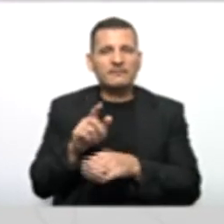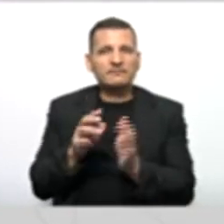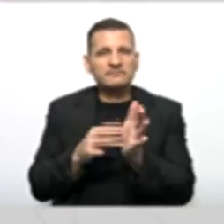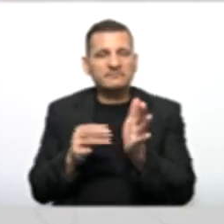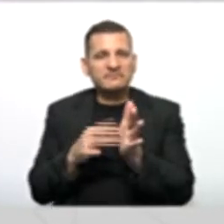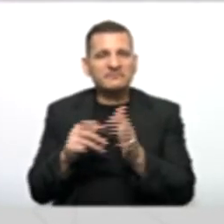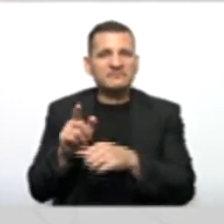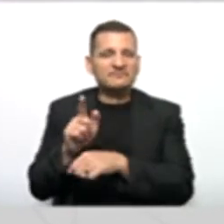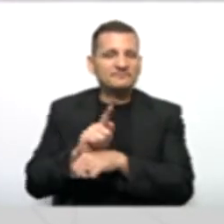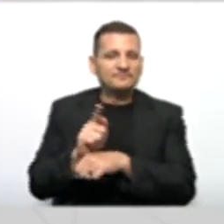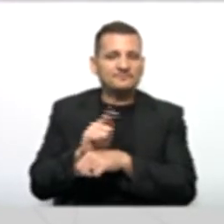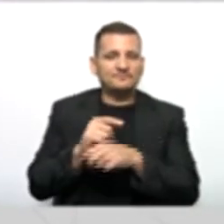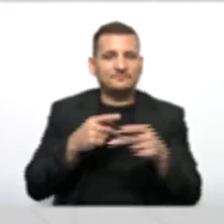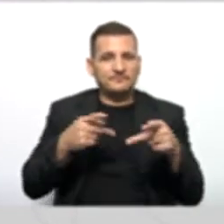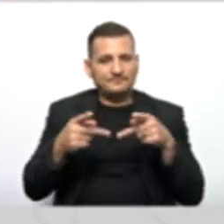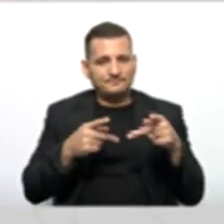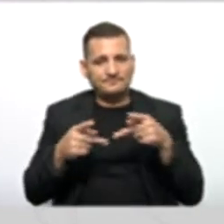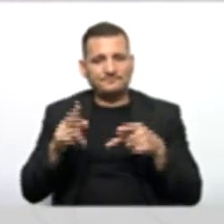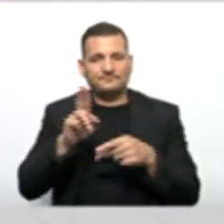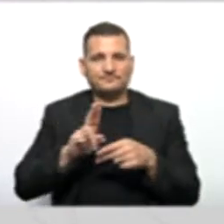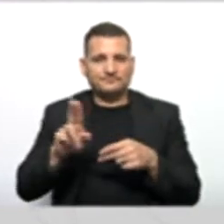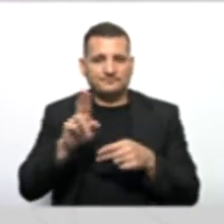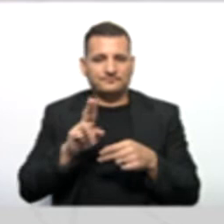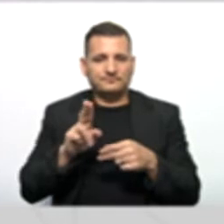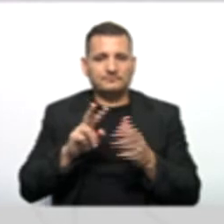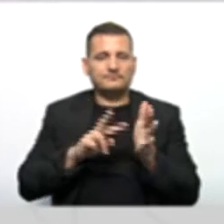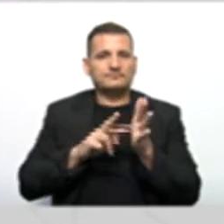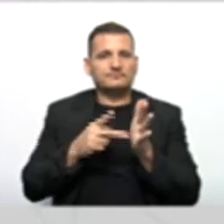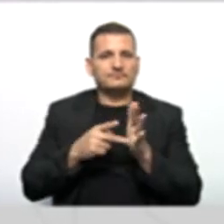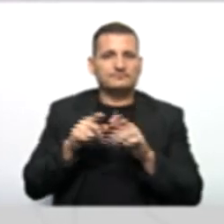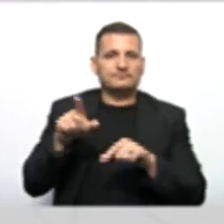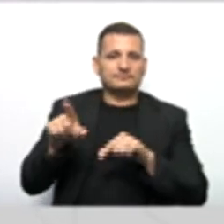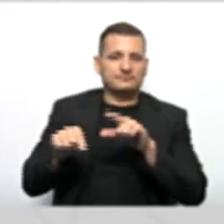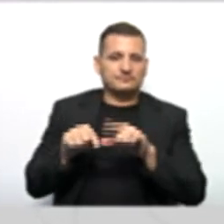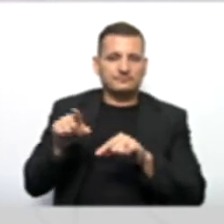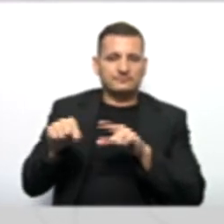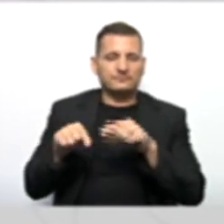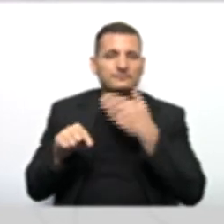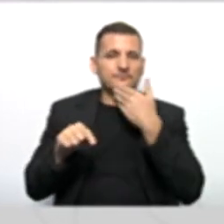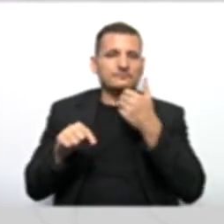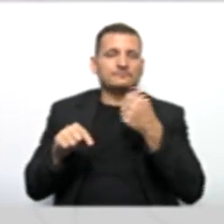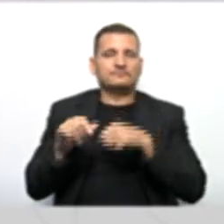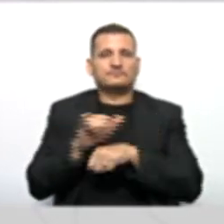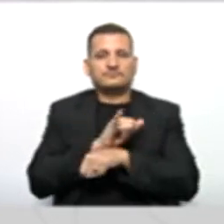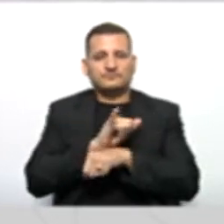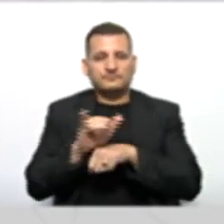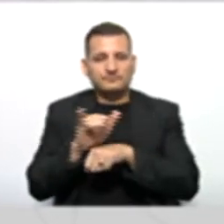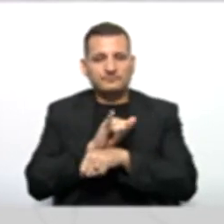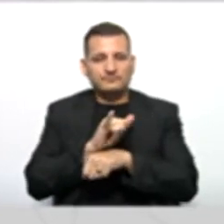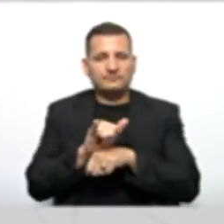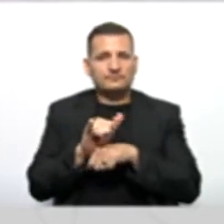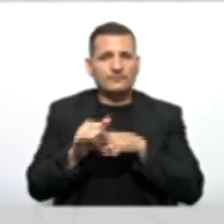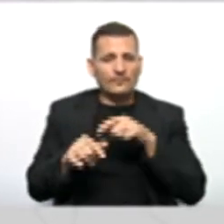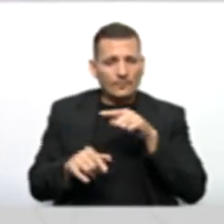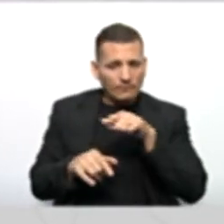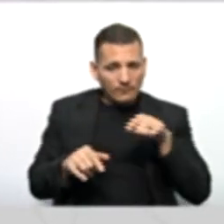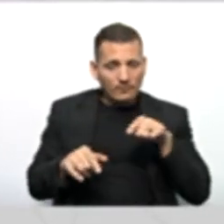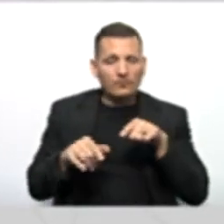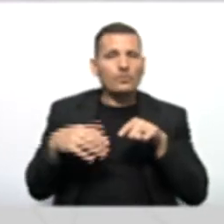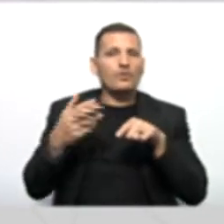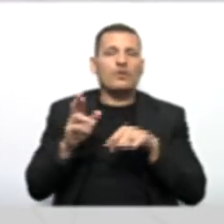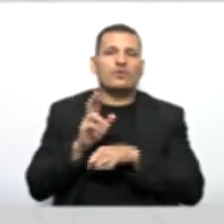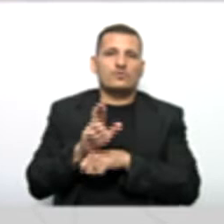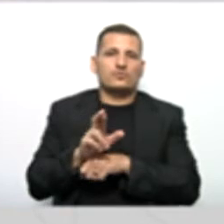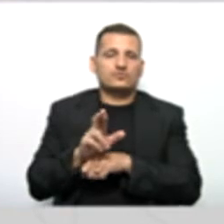projetos a ser utilizada, ou seja, significa escolher a melhor estratégia tendo em vista os recursos